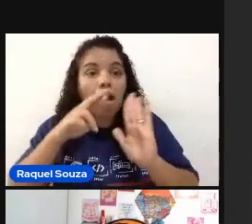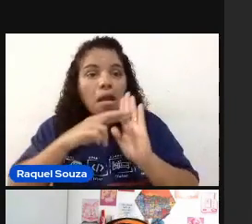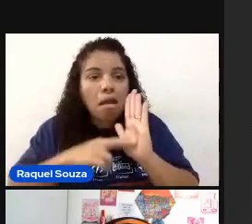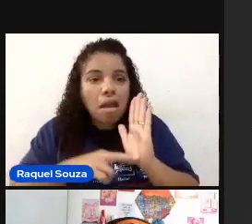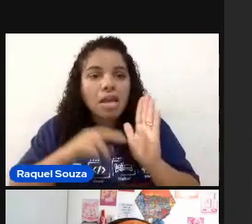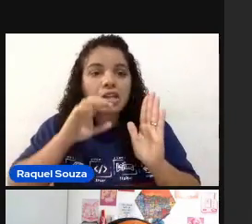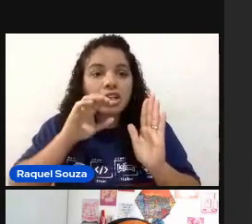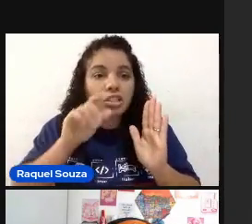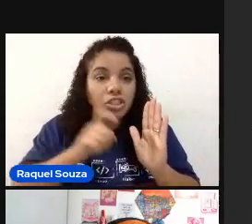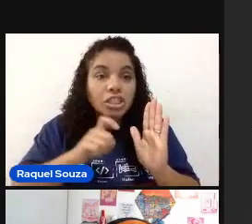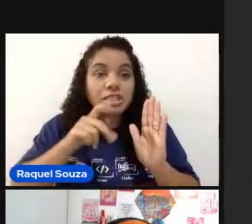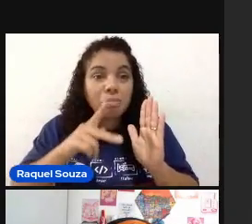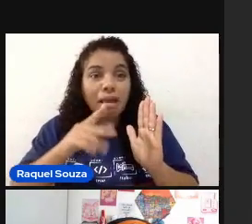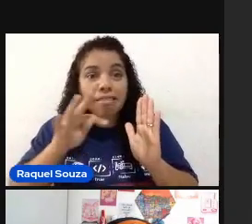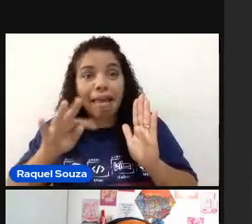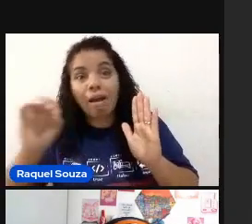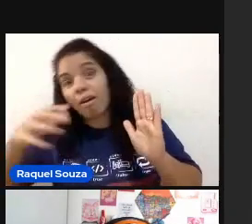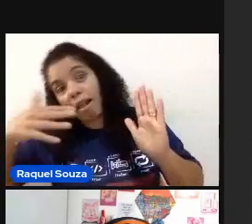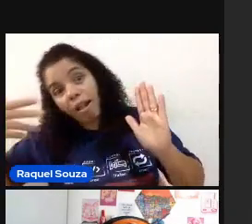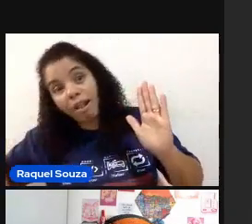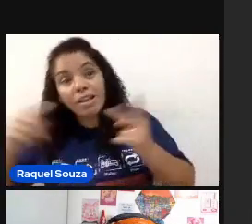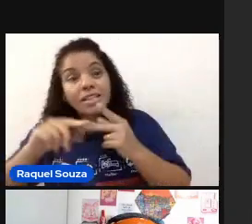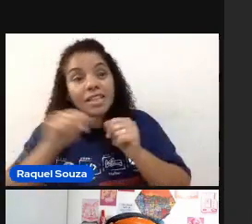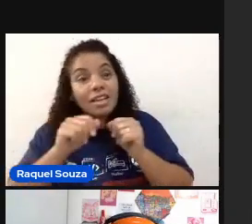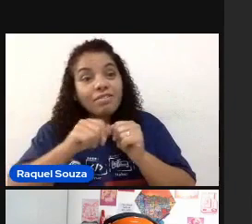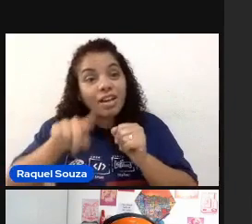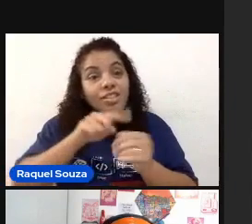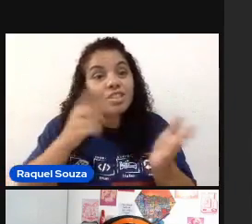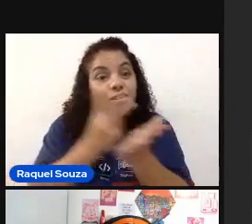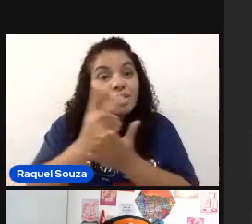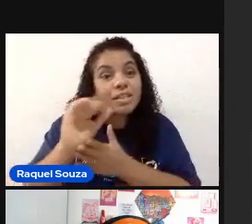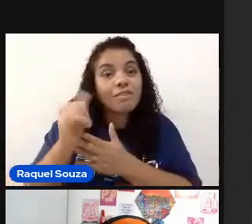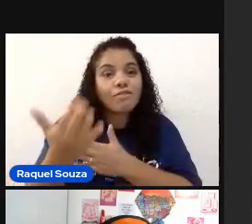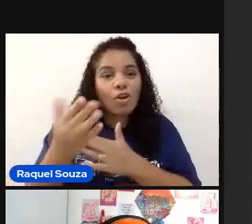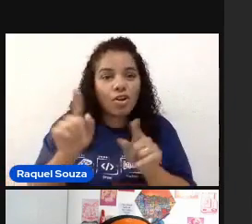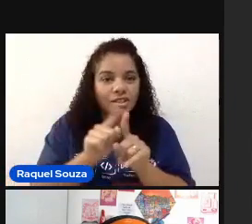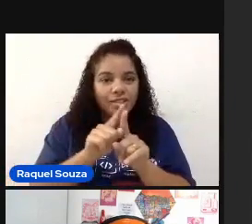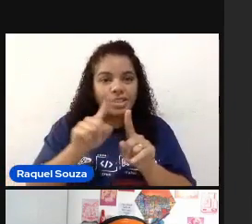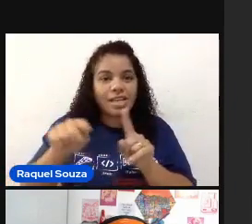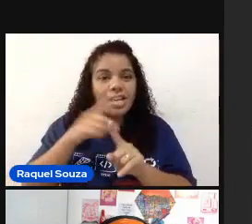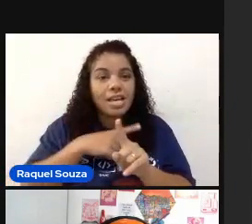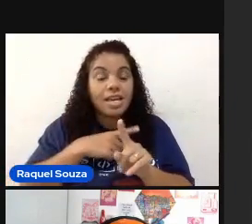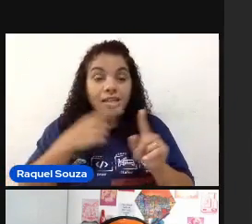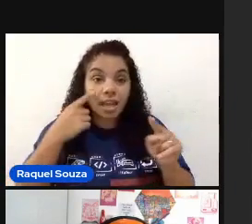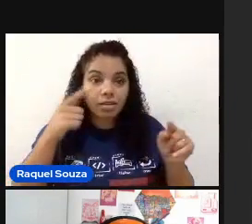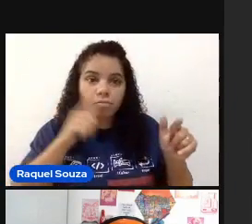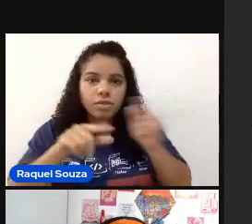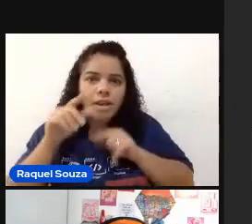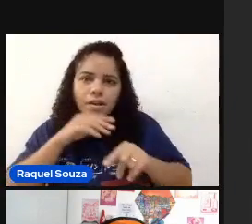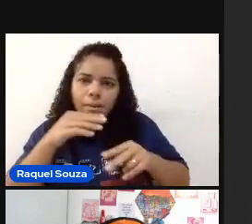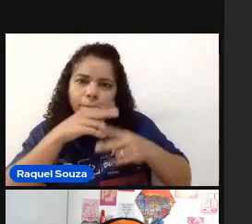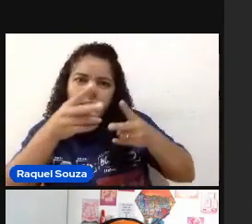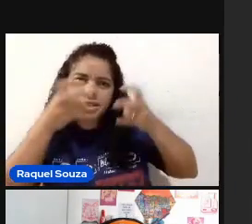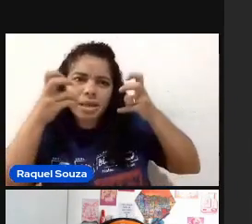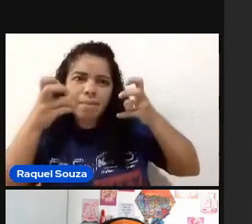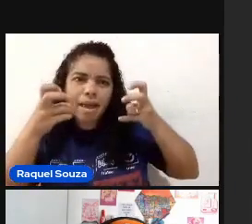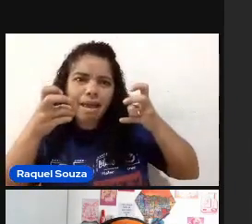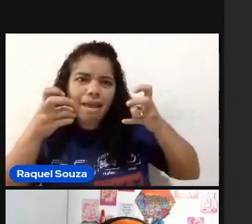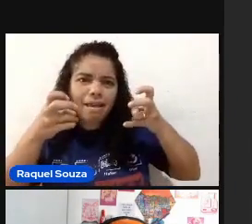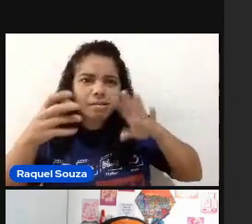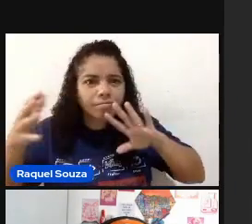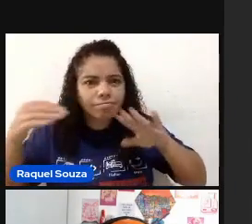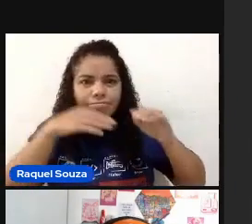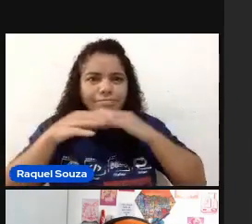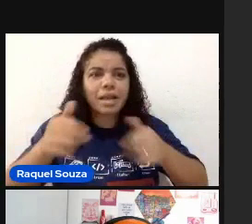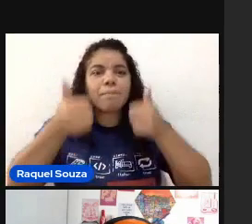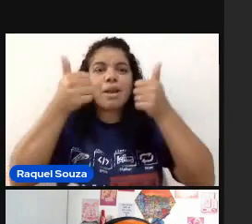XPTO, é que faz com que a gente se mantenha fora da caixa. E aí vocês podem estar se perguntando por que